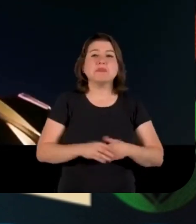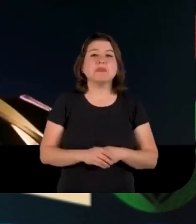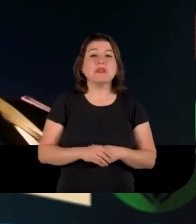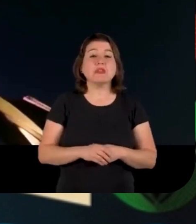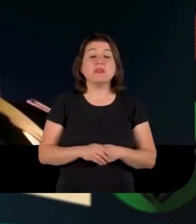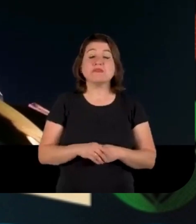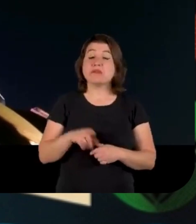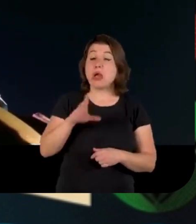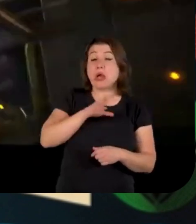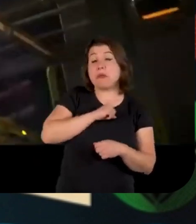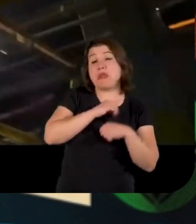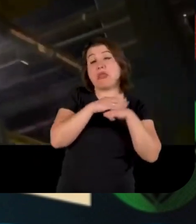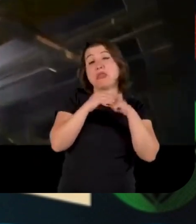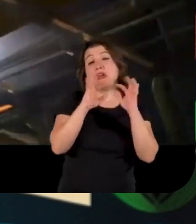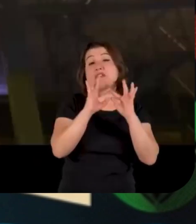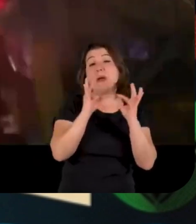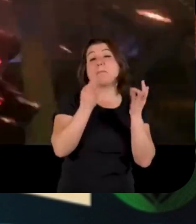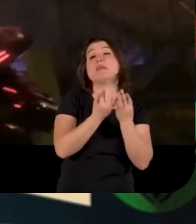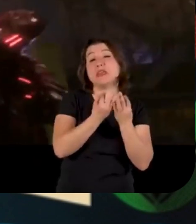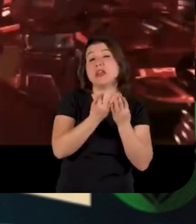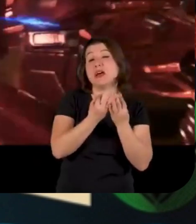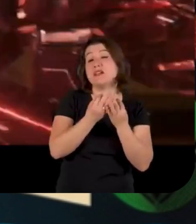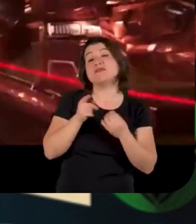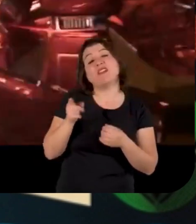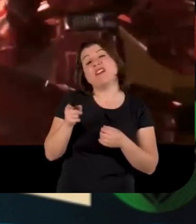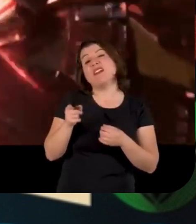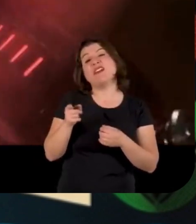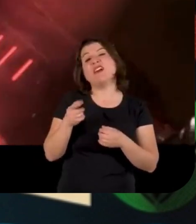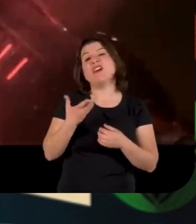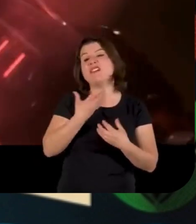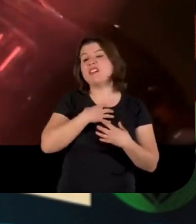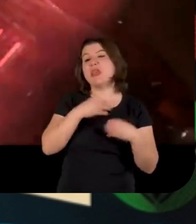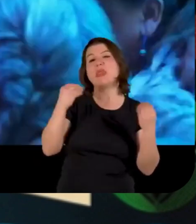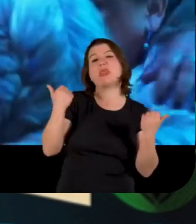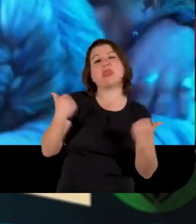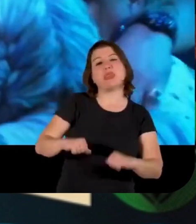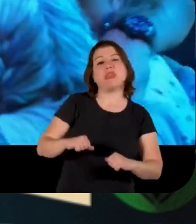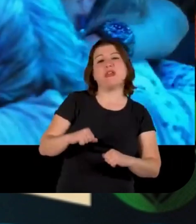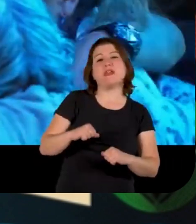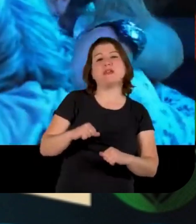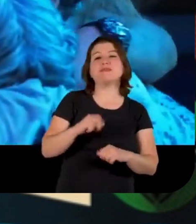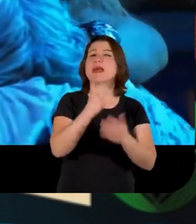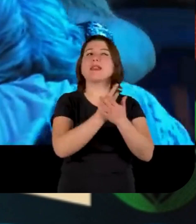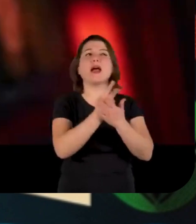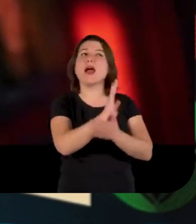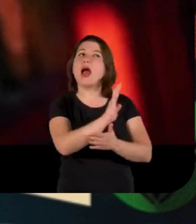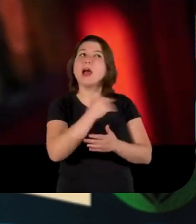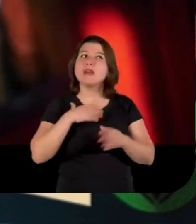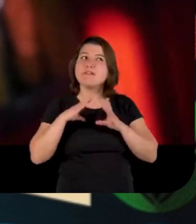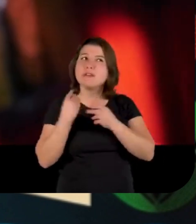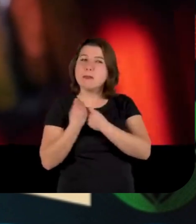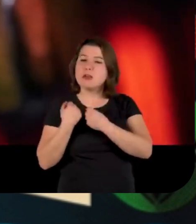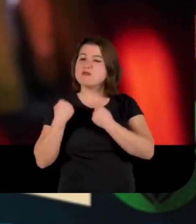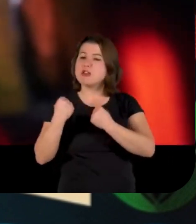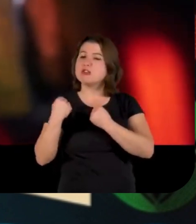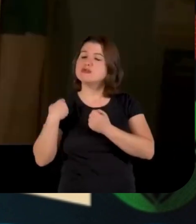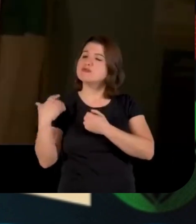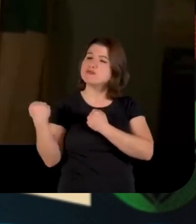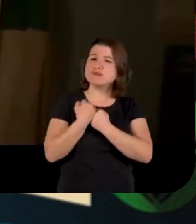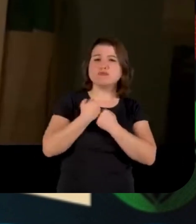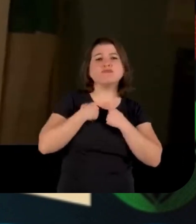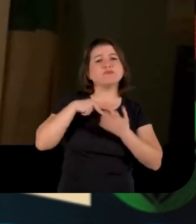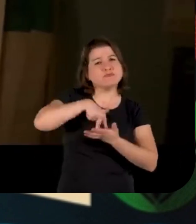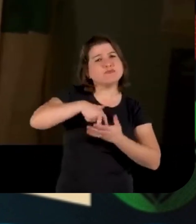semelhança. Já na parte que lembra mais o Homem de Ferro, é aquela coisa do traje, a armadura, assim, lembra um pouco